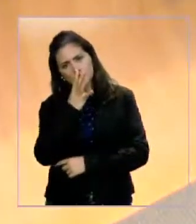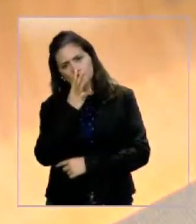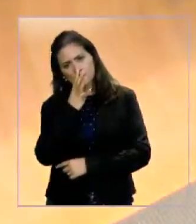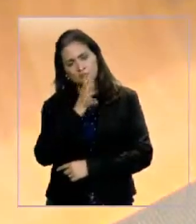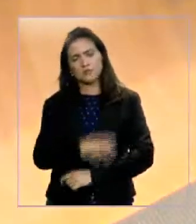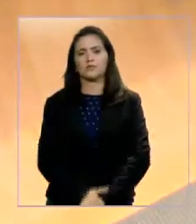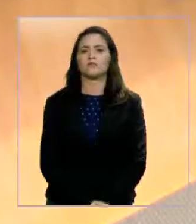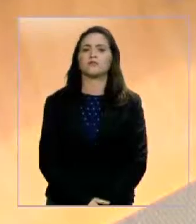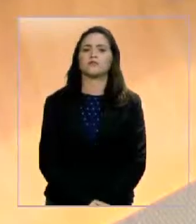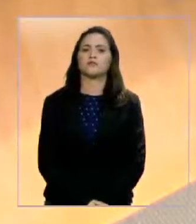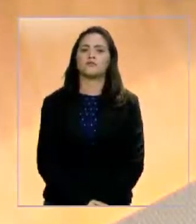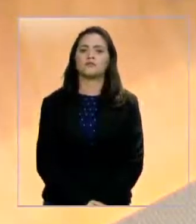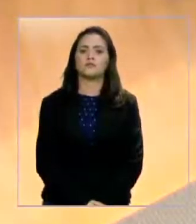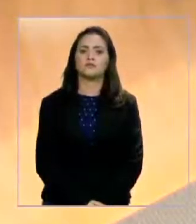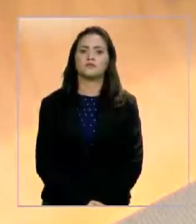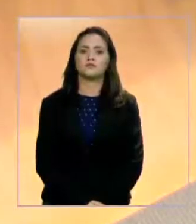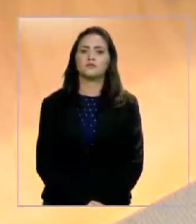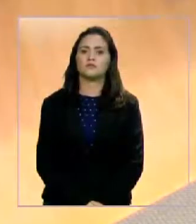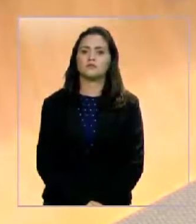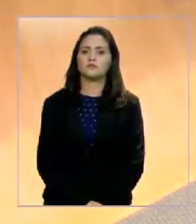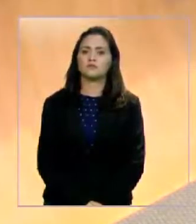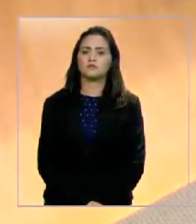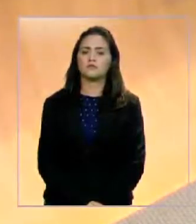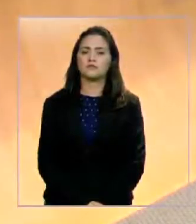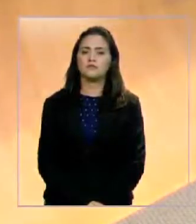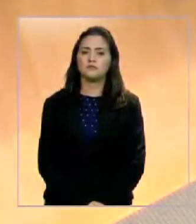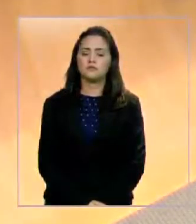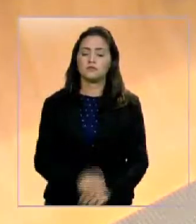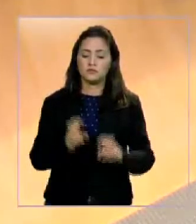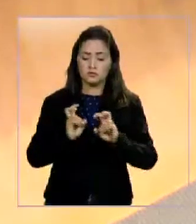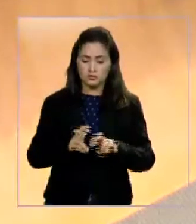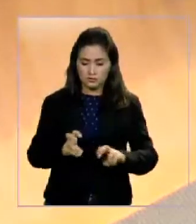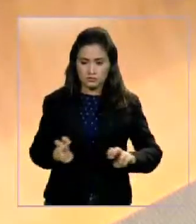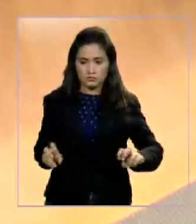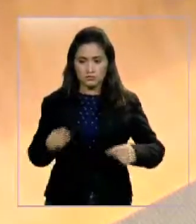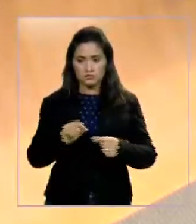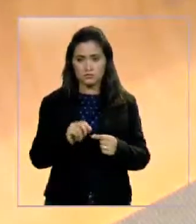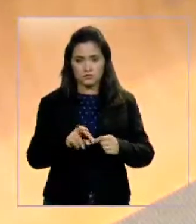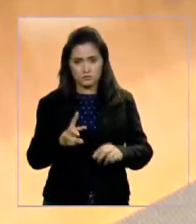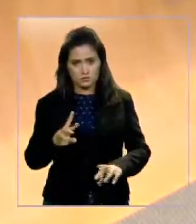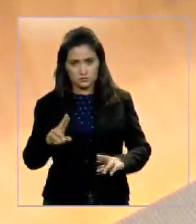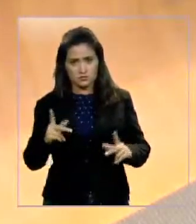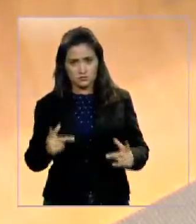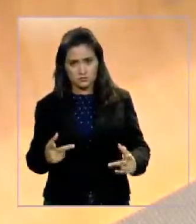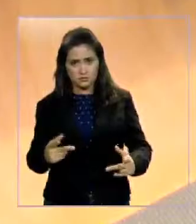a composição da mesa nós fizemos diferente, deputado